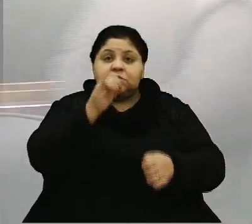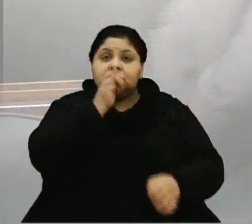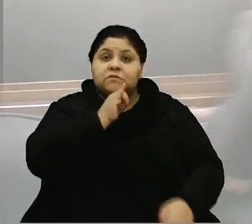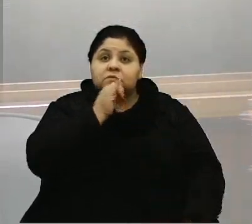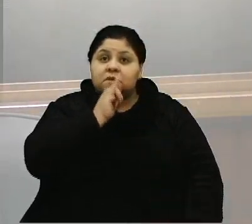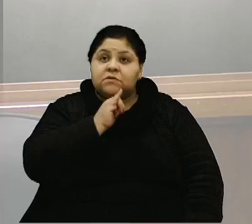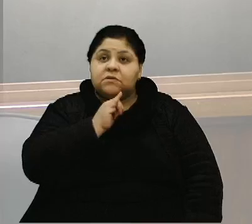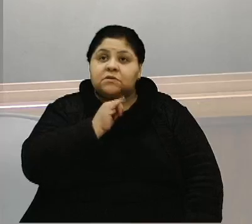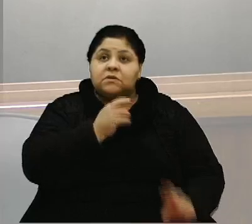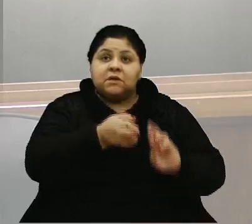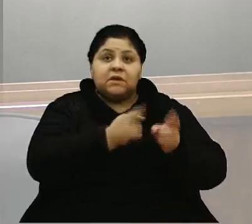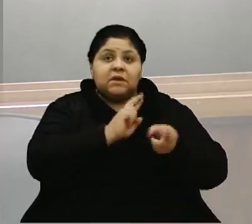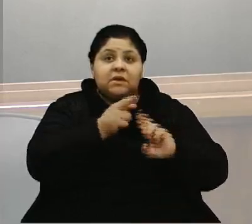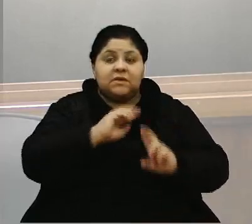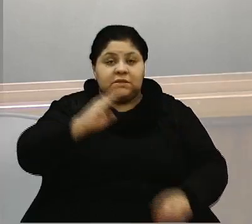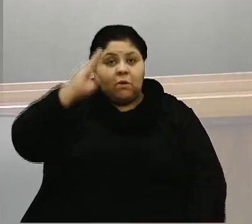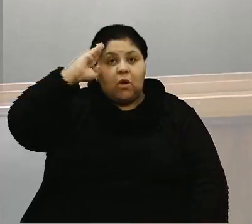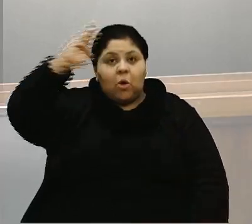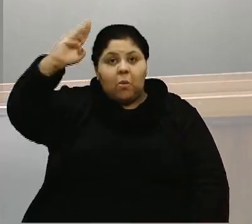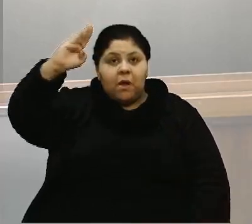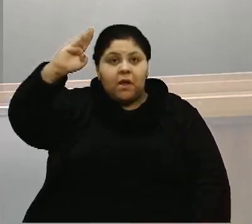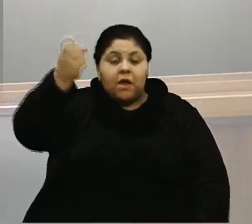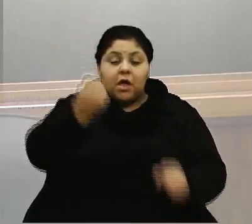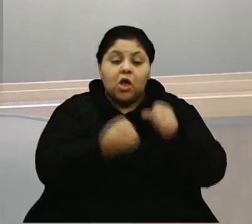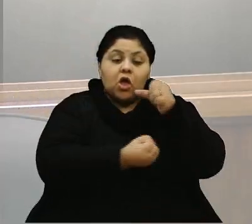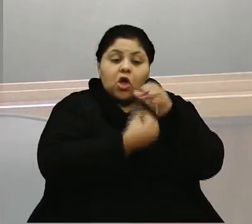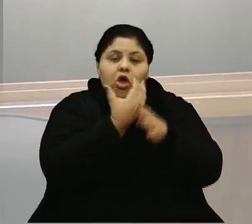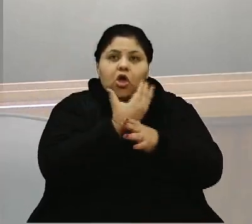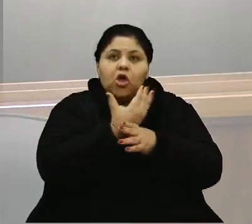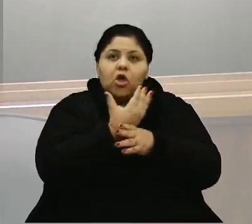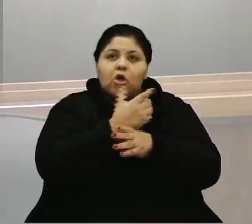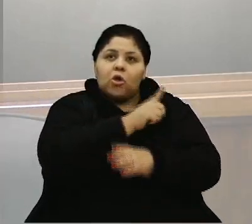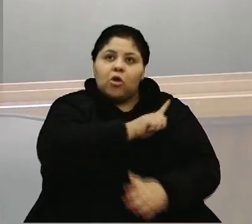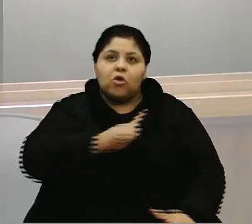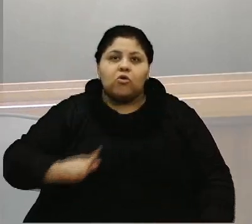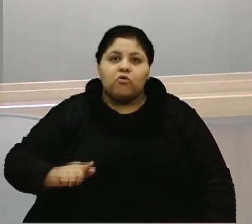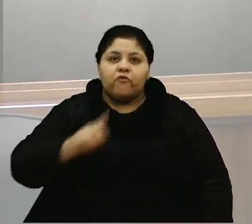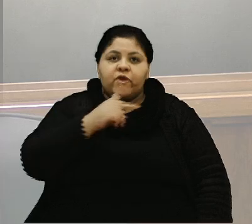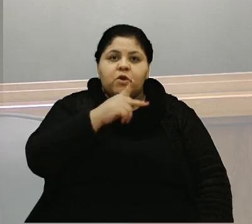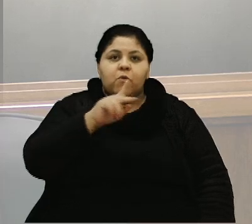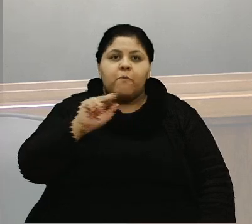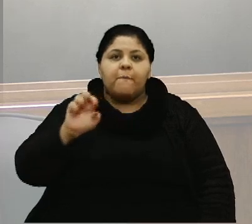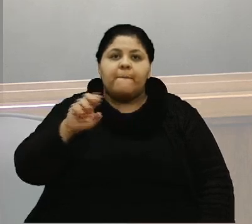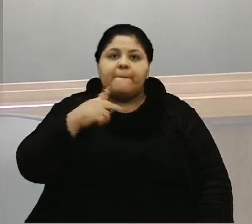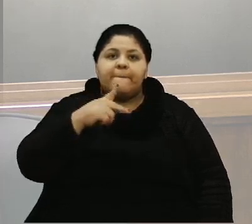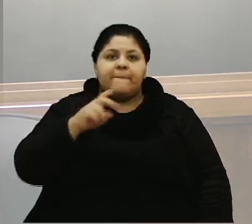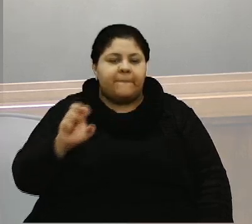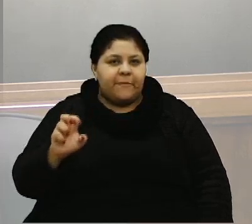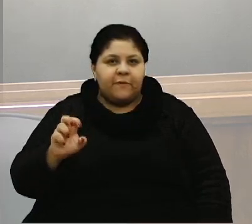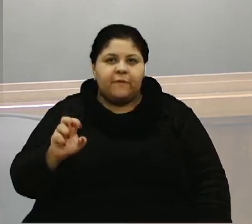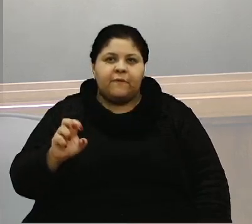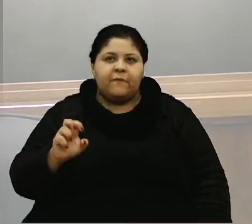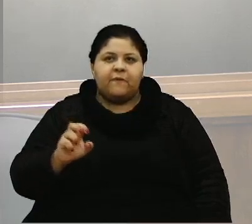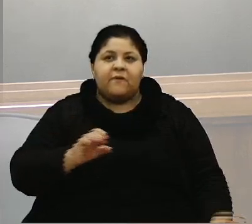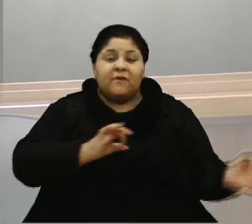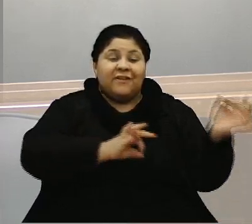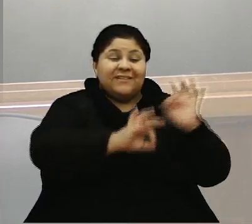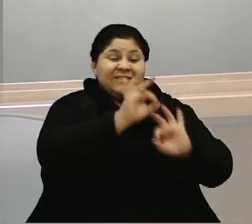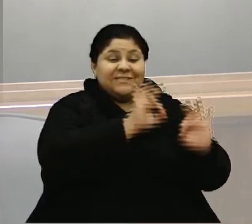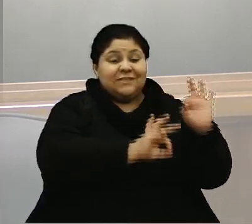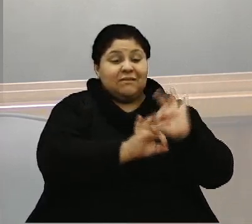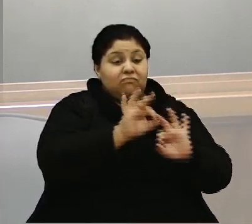relação à guarda. E a guarda que foi criada lá no governo Pepe Vargas. Se desarticulou a